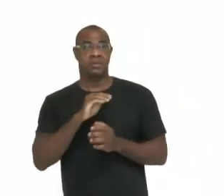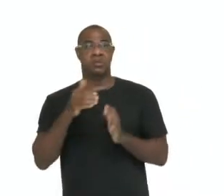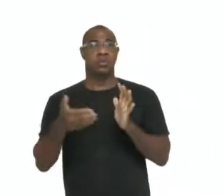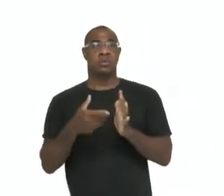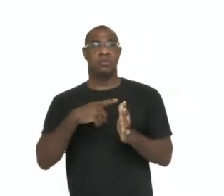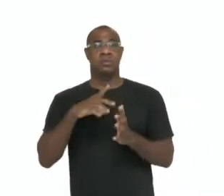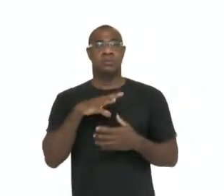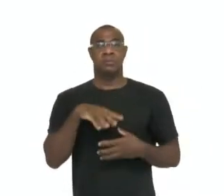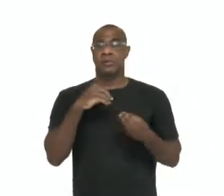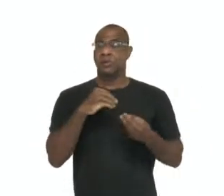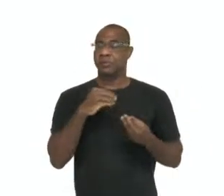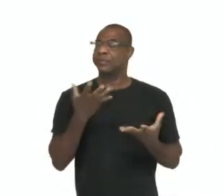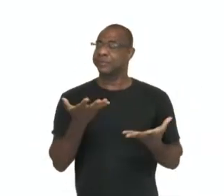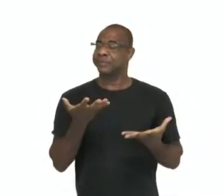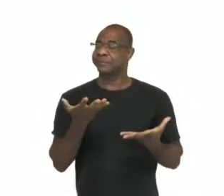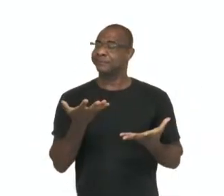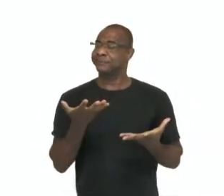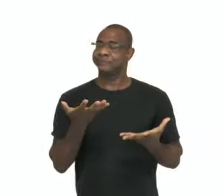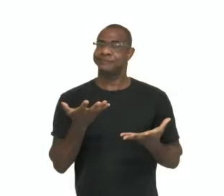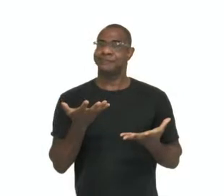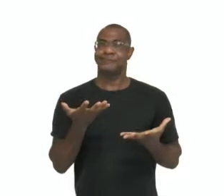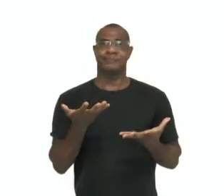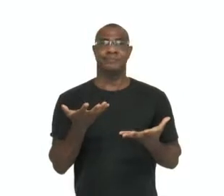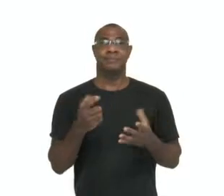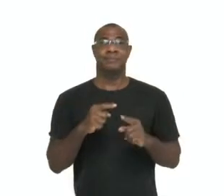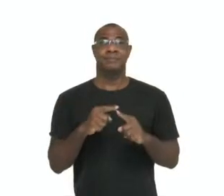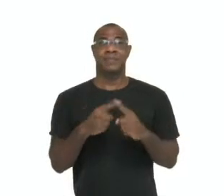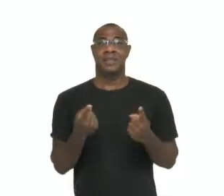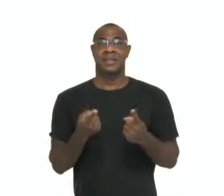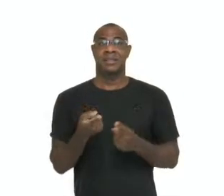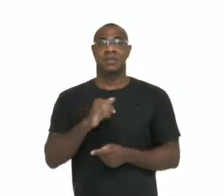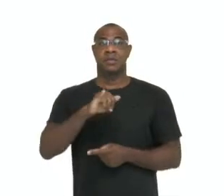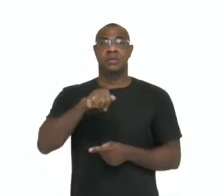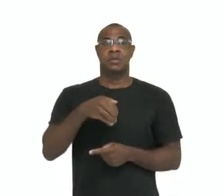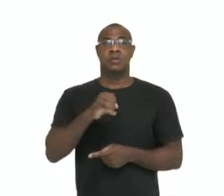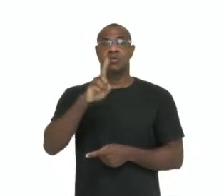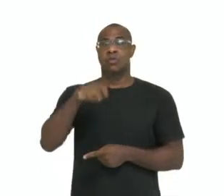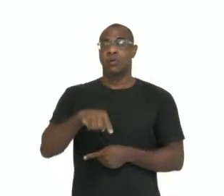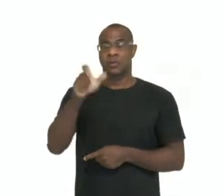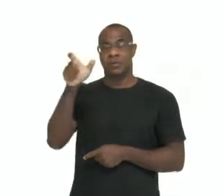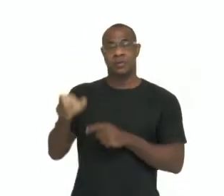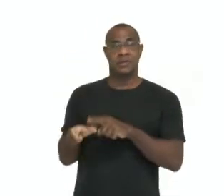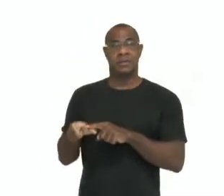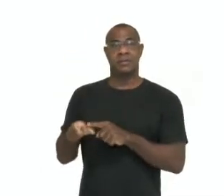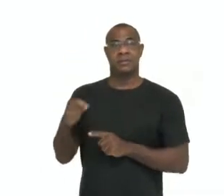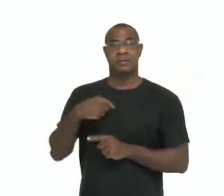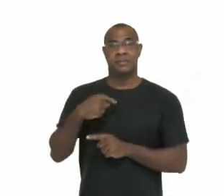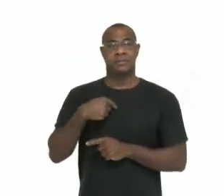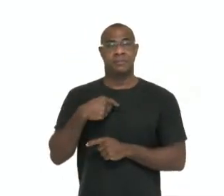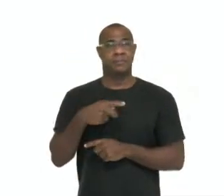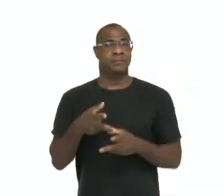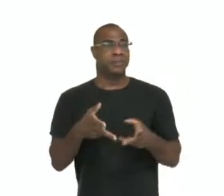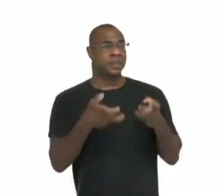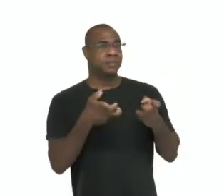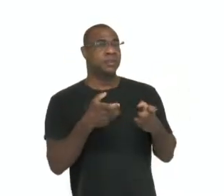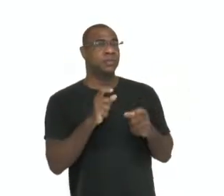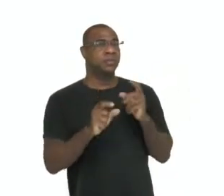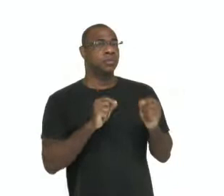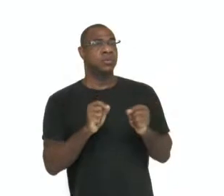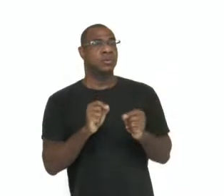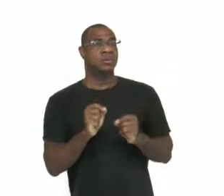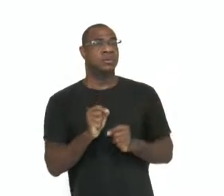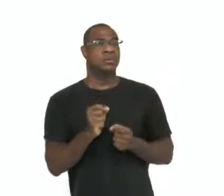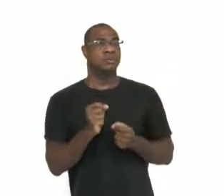alma cândida. Mas, senhor José Dias... Tenho visto os pequenos brincando e nunca vi nada que